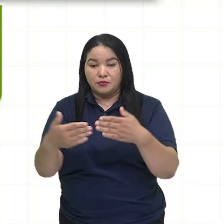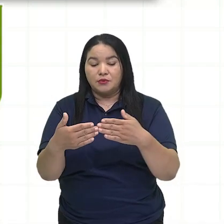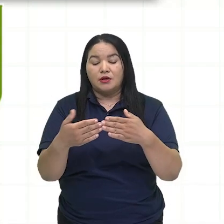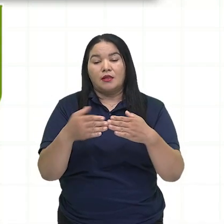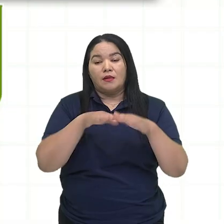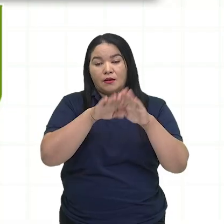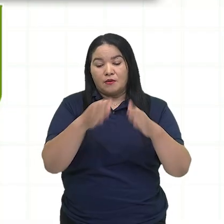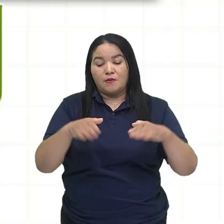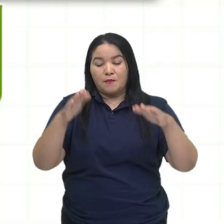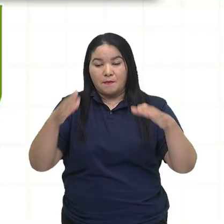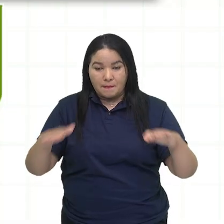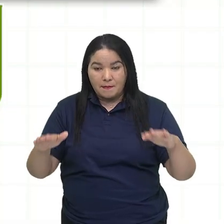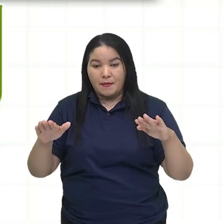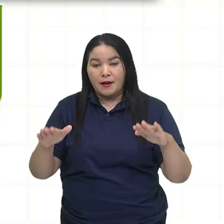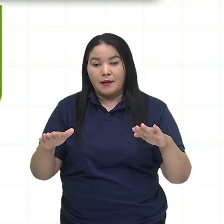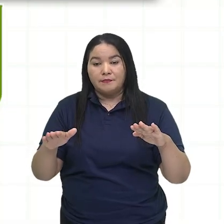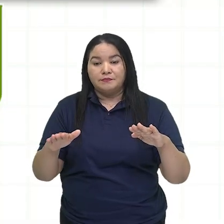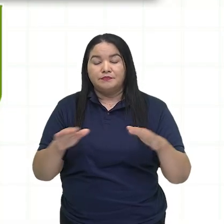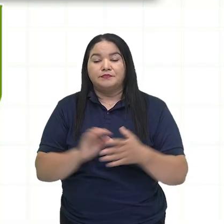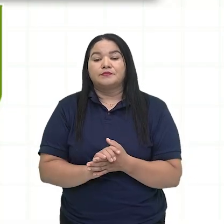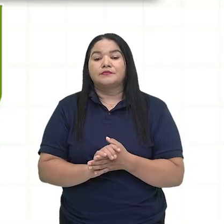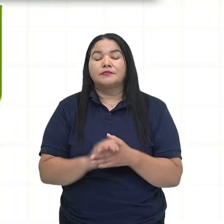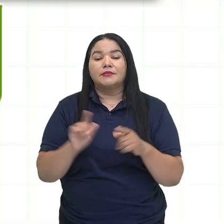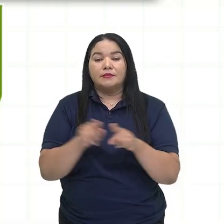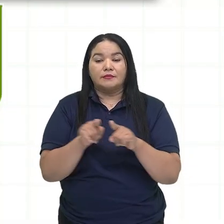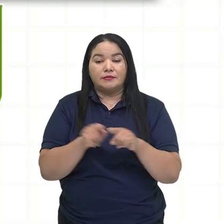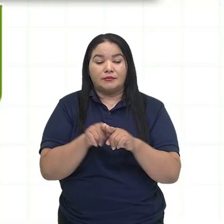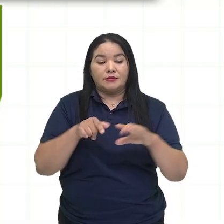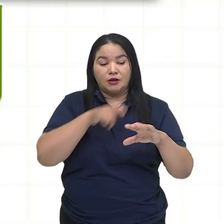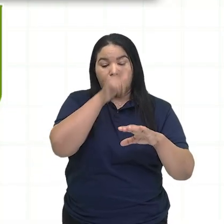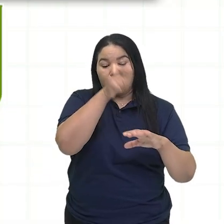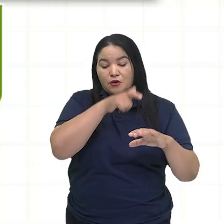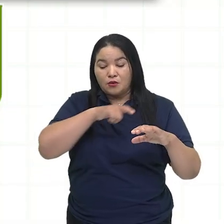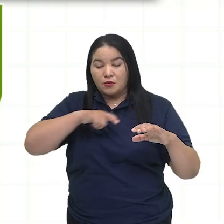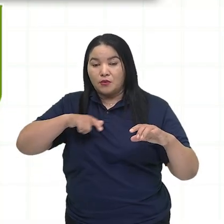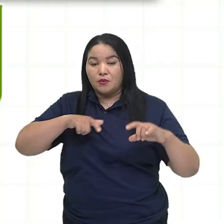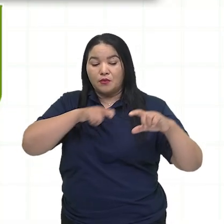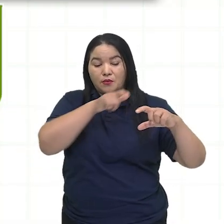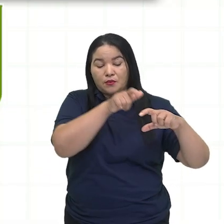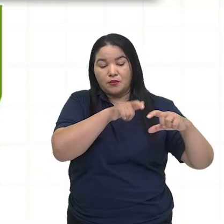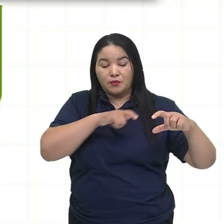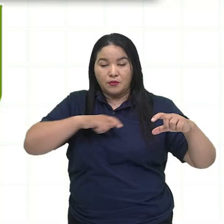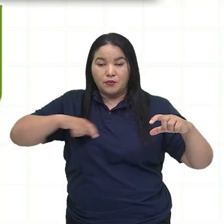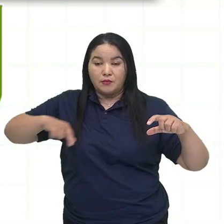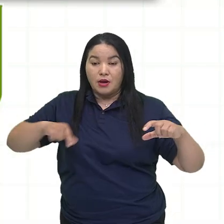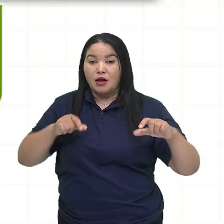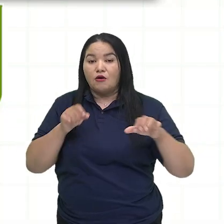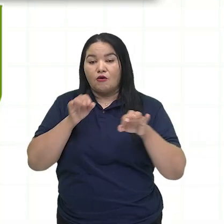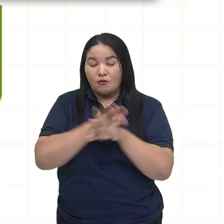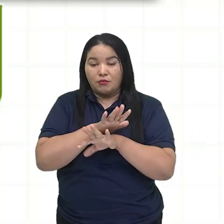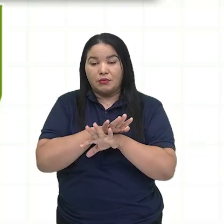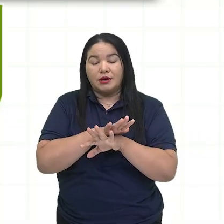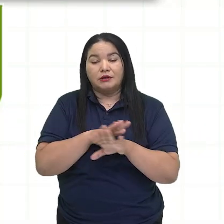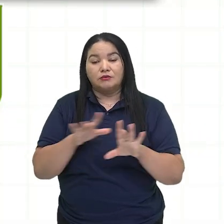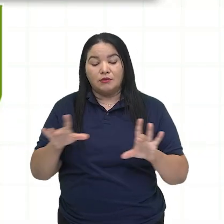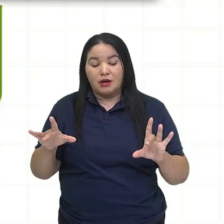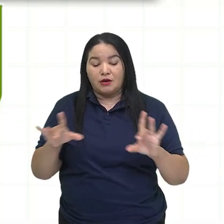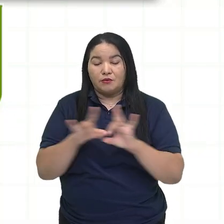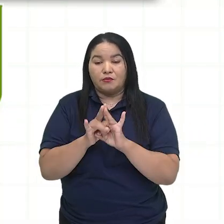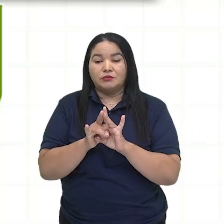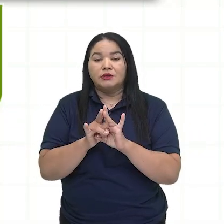interior e depois com o levantamento dos Andes completo, conectando e formando